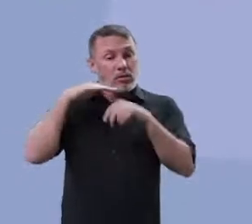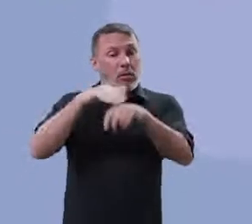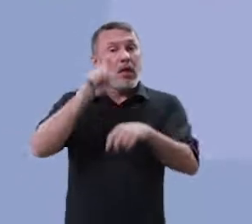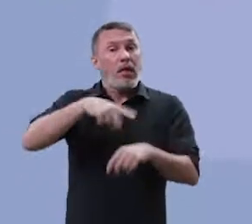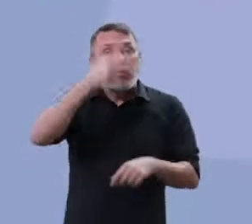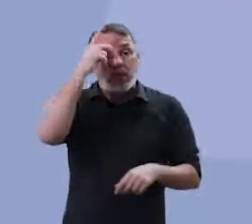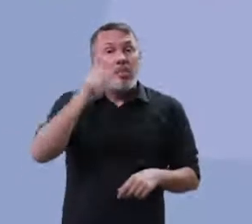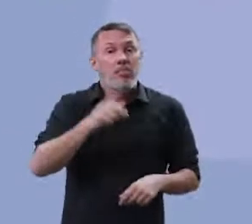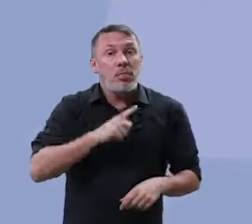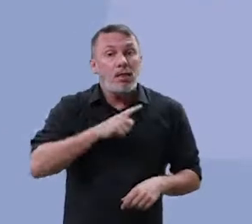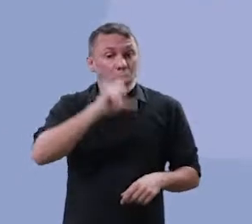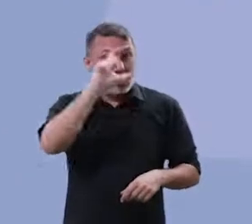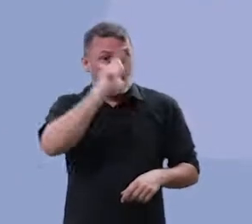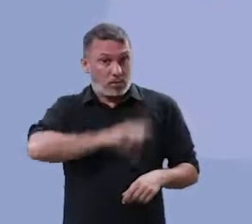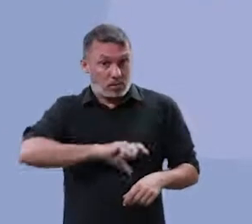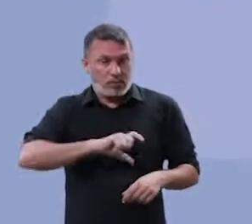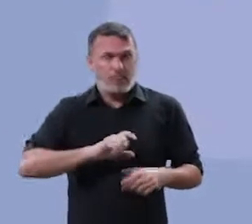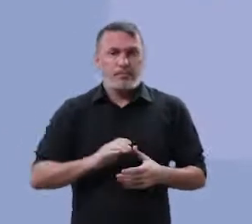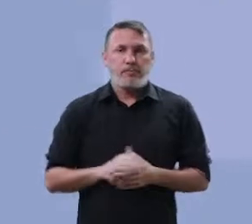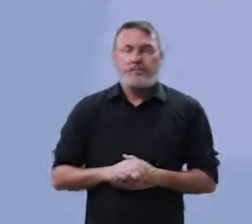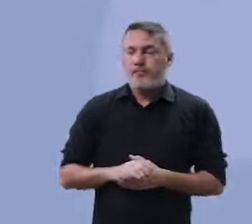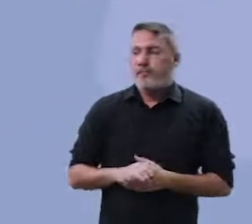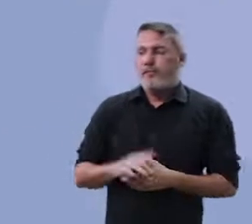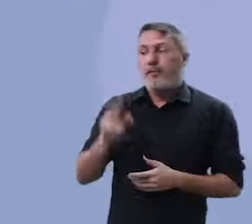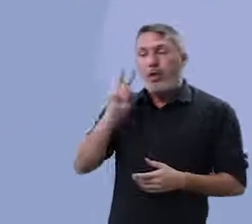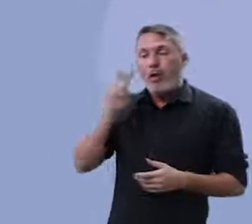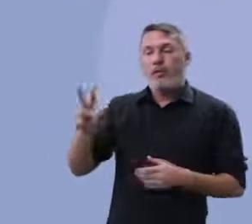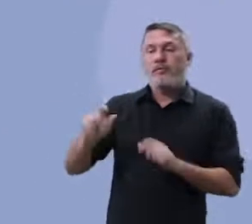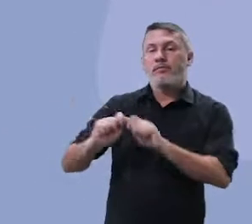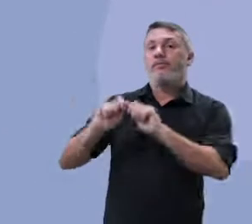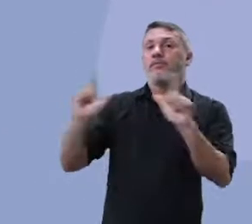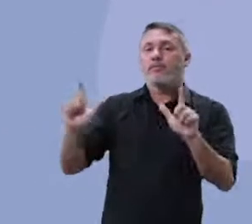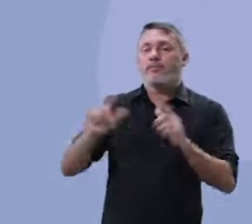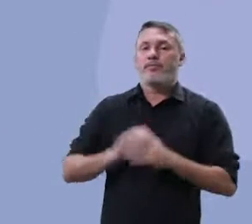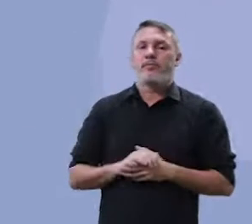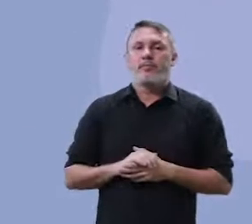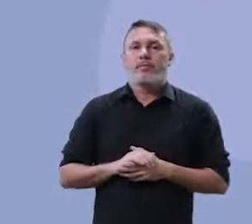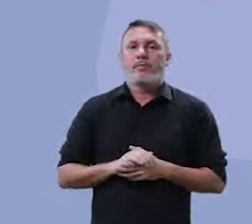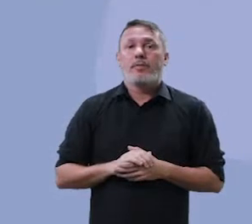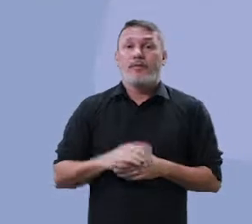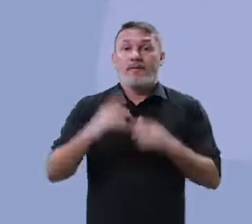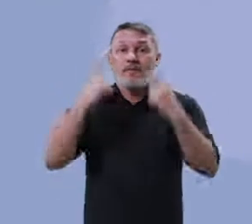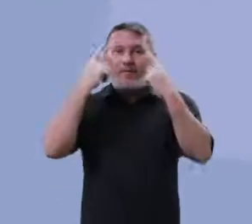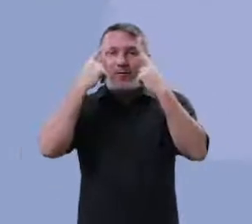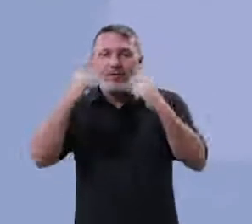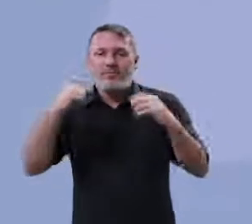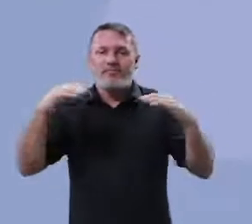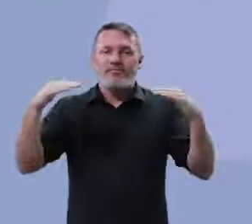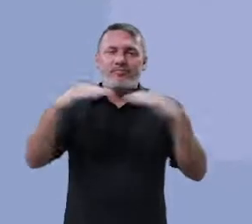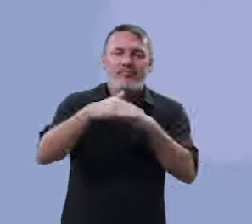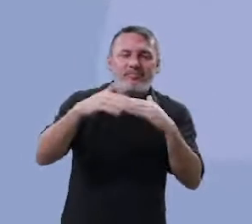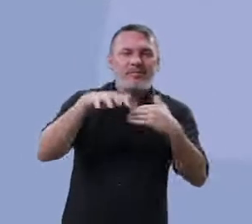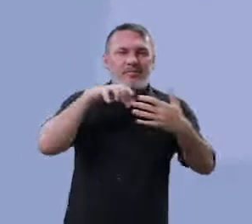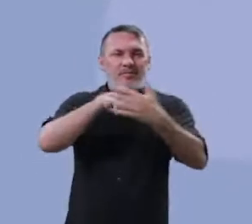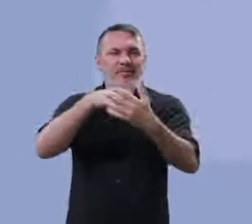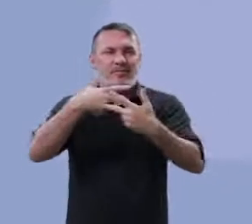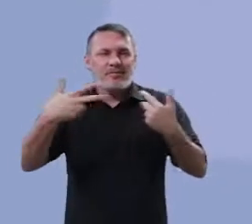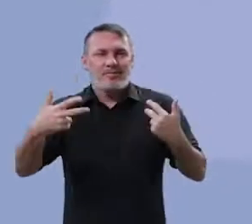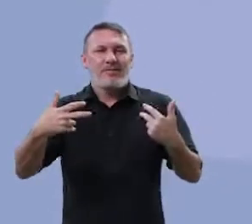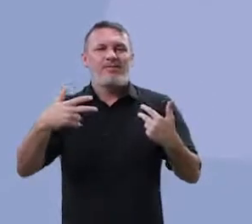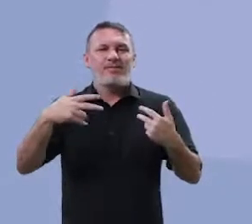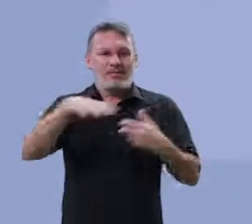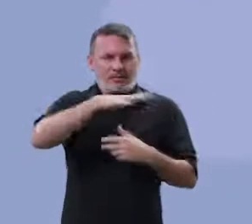habilitado. Olha lá, vamos ler comigo? A violência no trânsito é uma manifestação específica